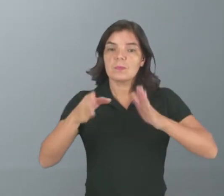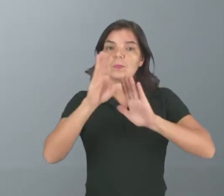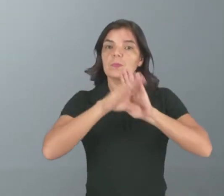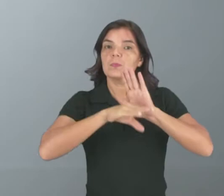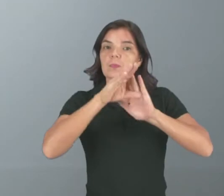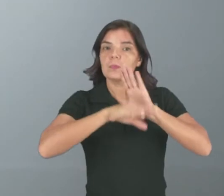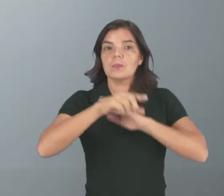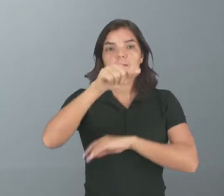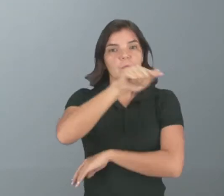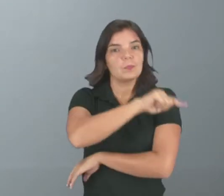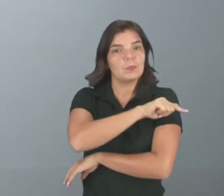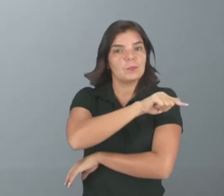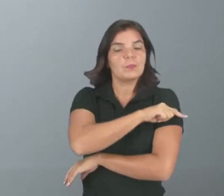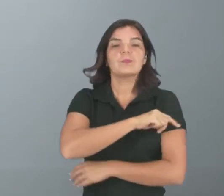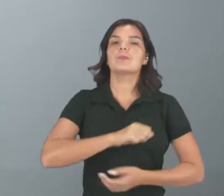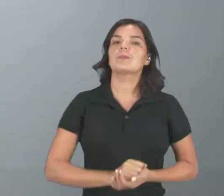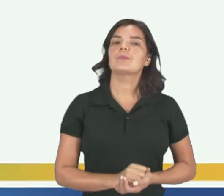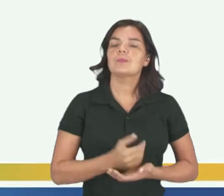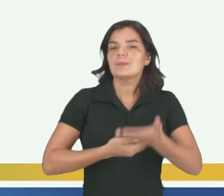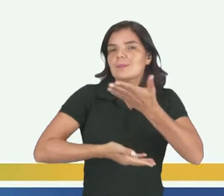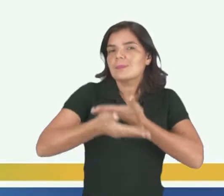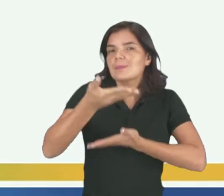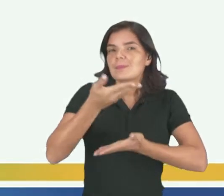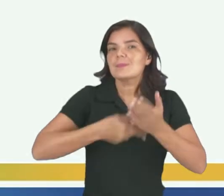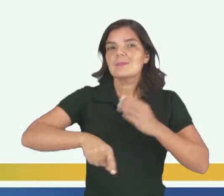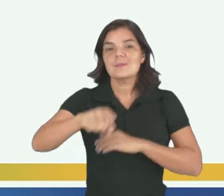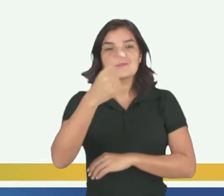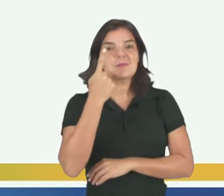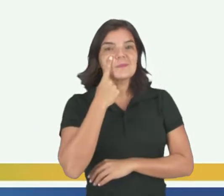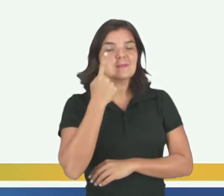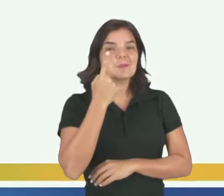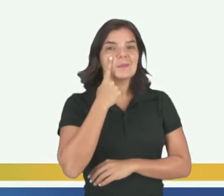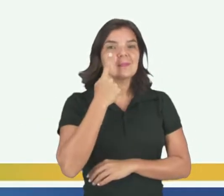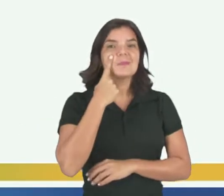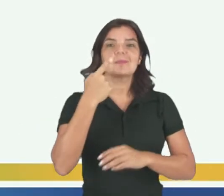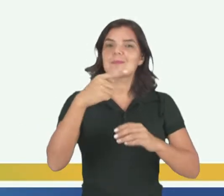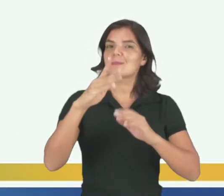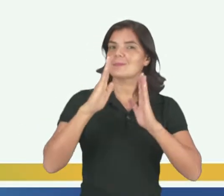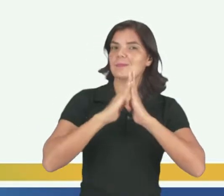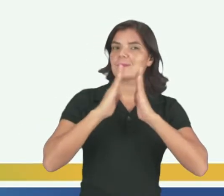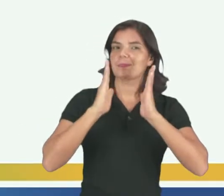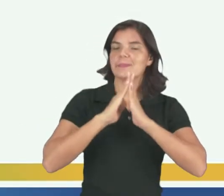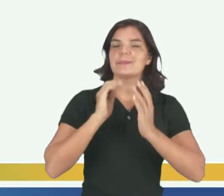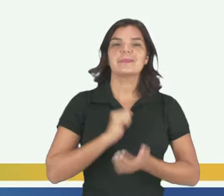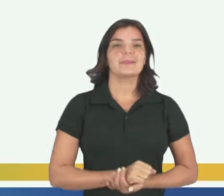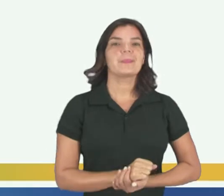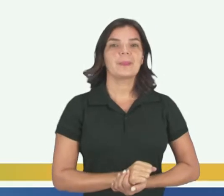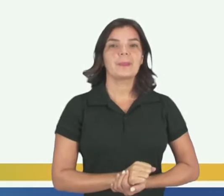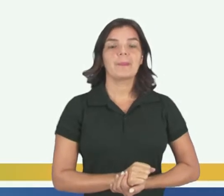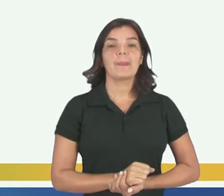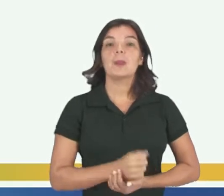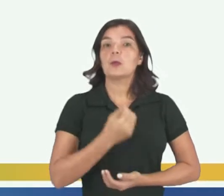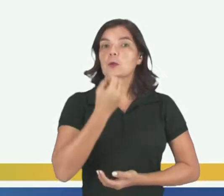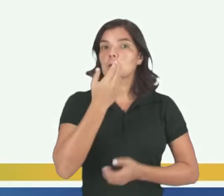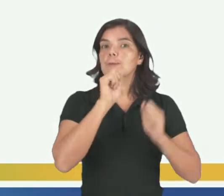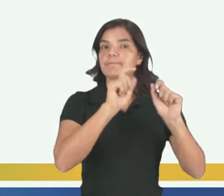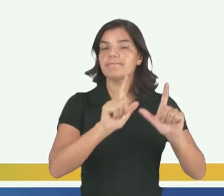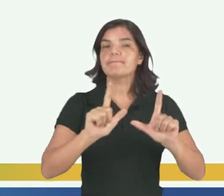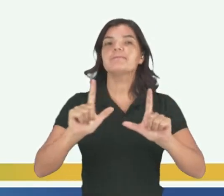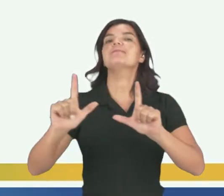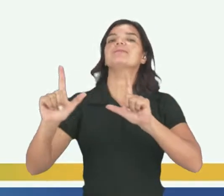conteúdo do 7º ano. E aí eu vou compartilhar e você vai visualizar aí na sua casa o nosso banner,